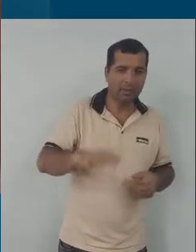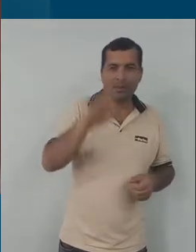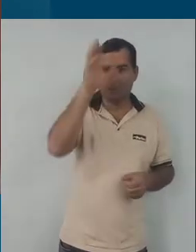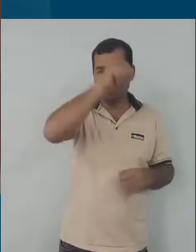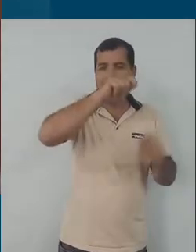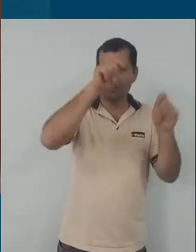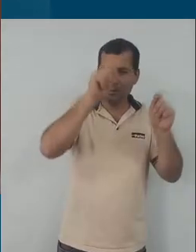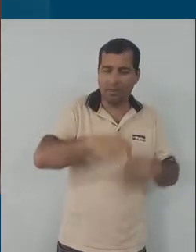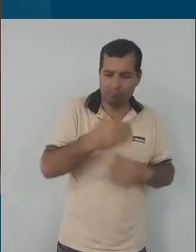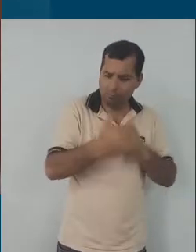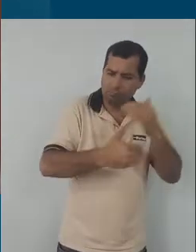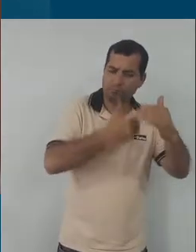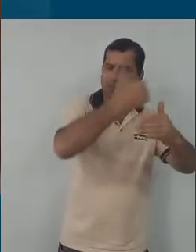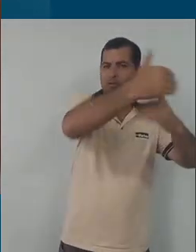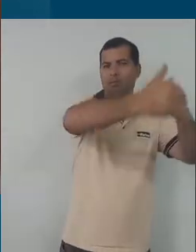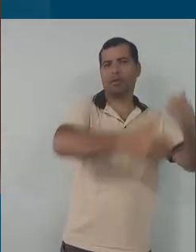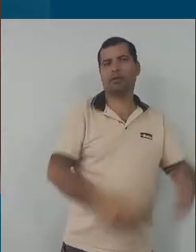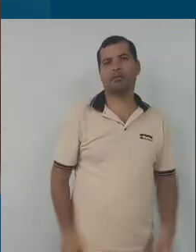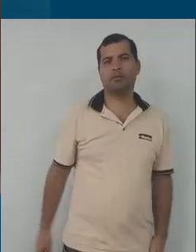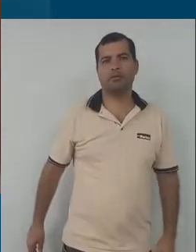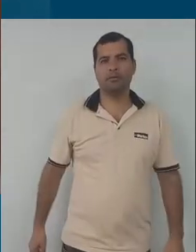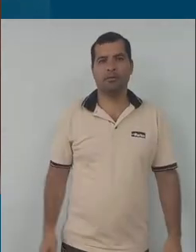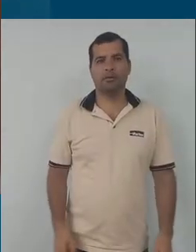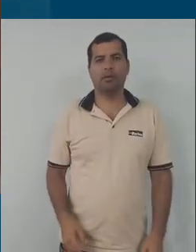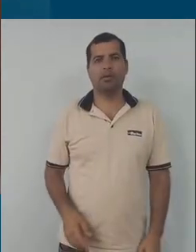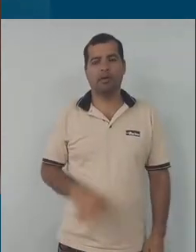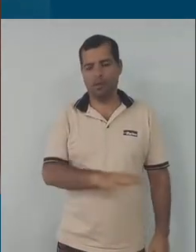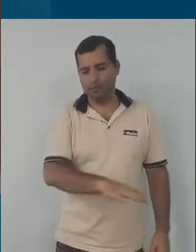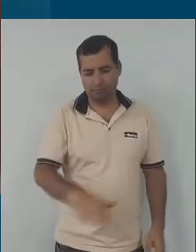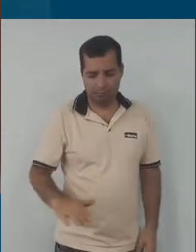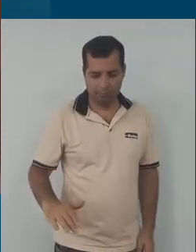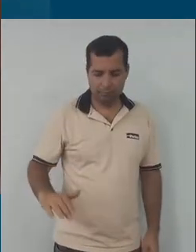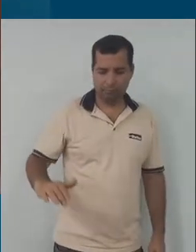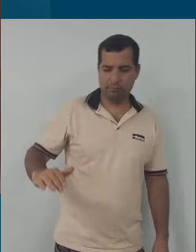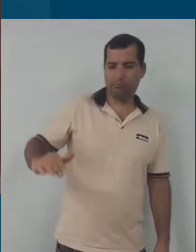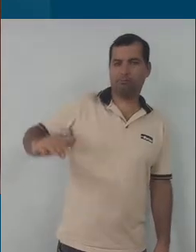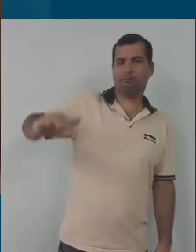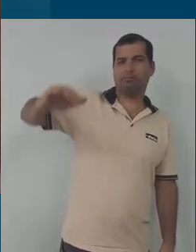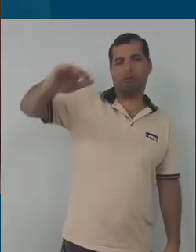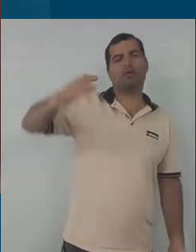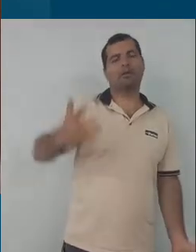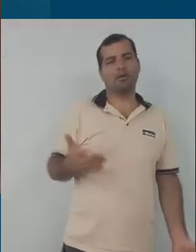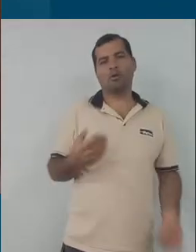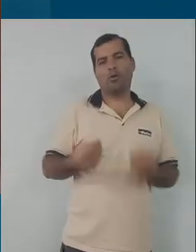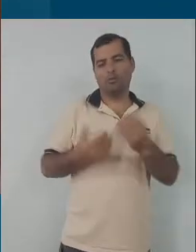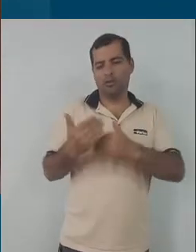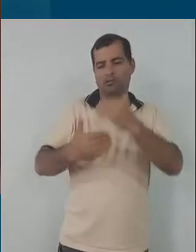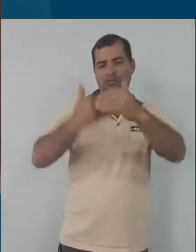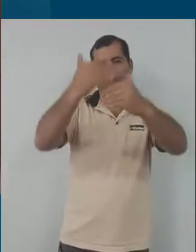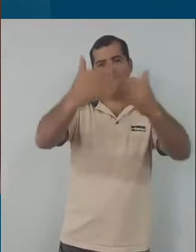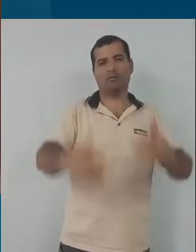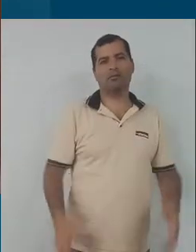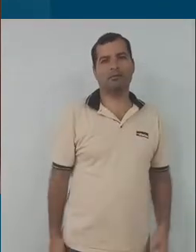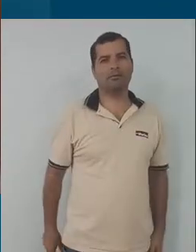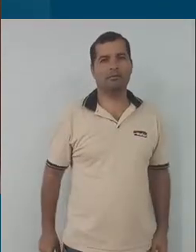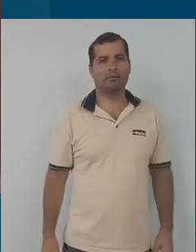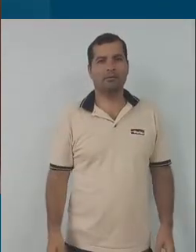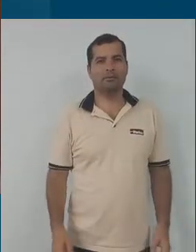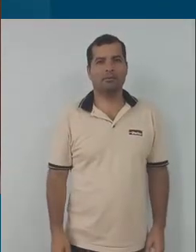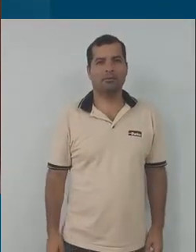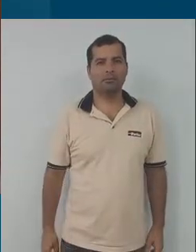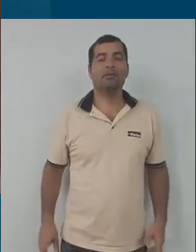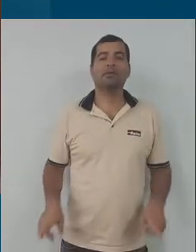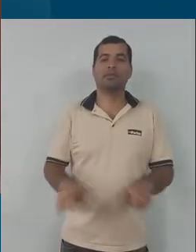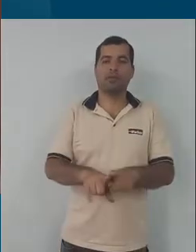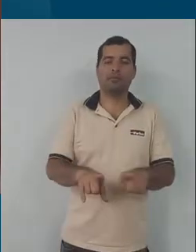vão se desenvolvendo ao longo da infância, né? Sobre como elas vêm criando essas,